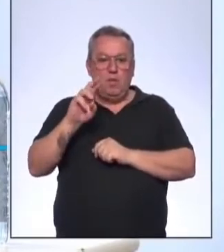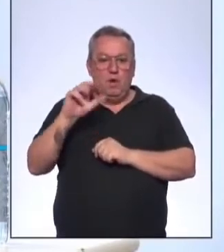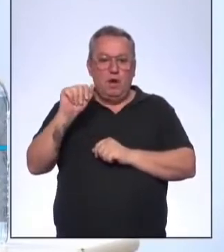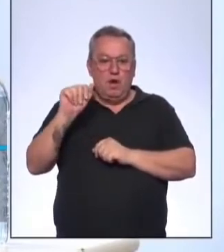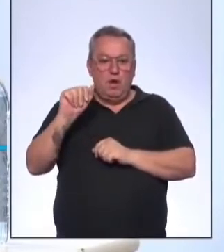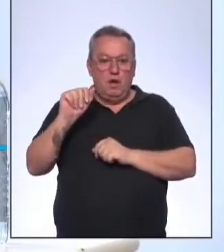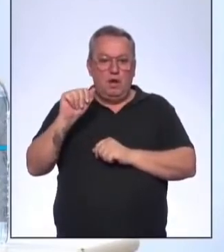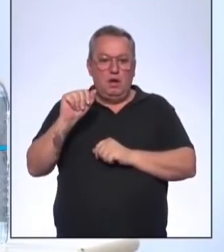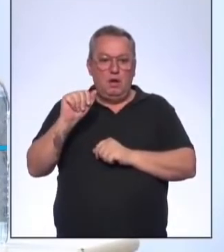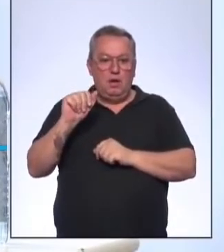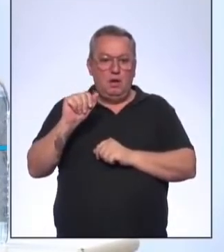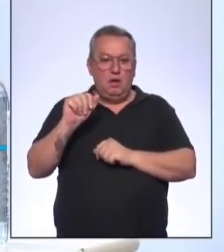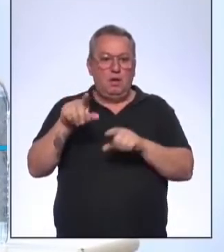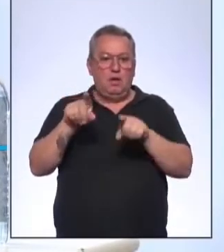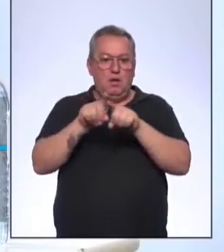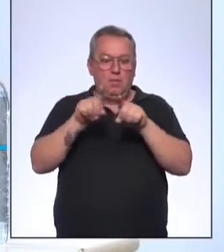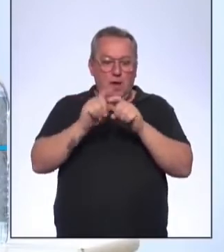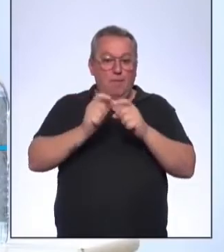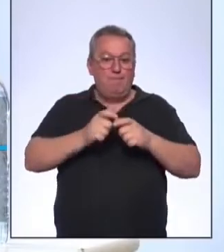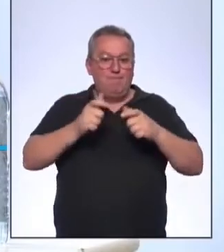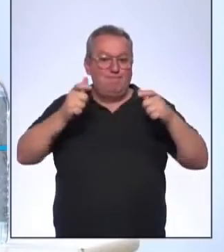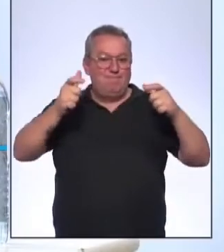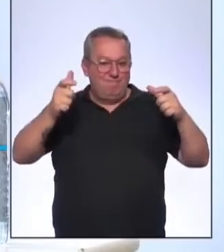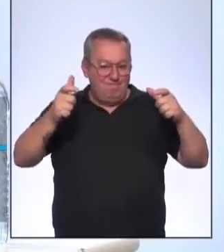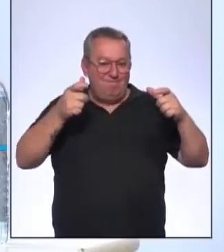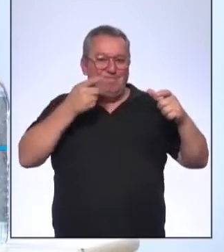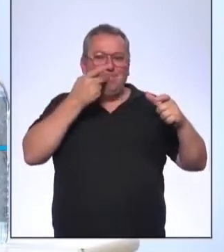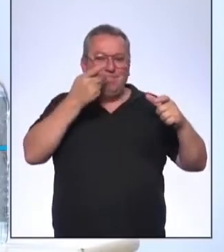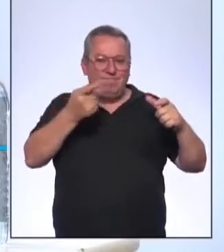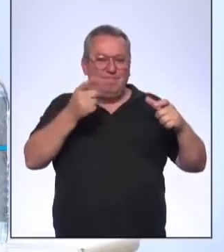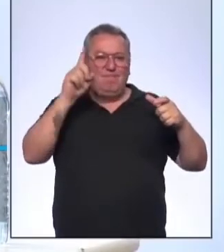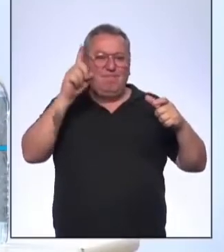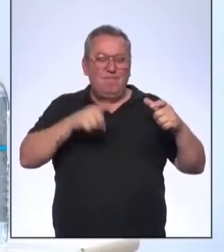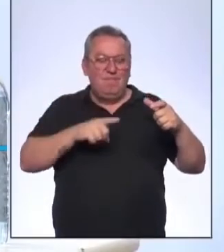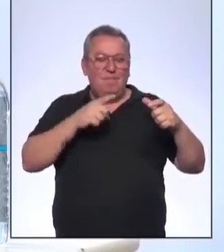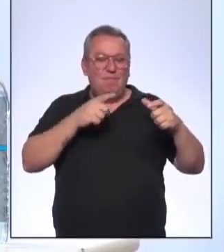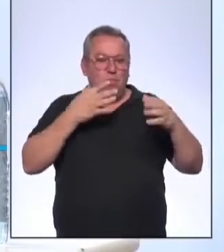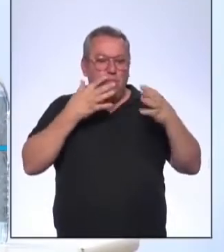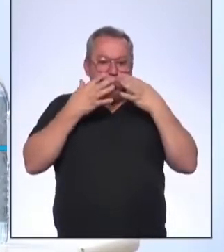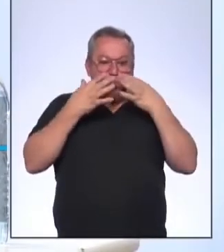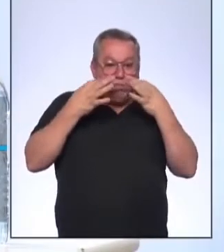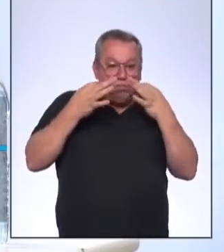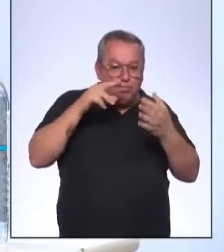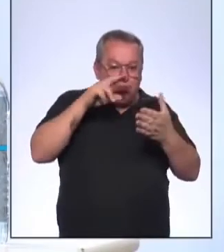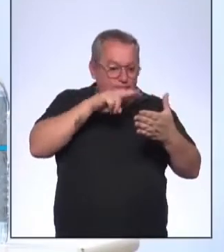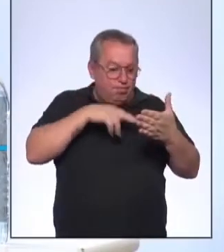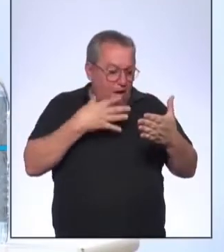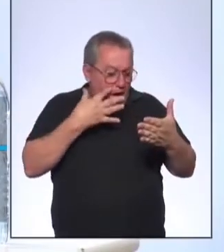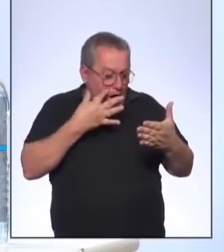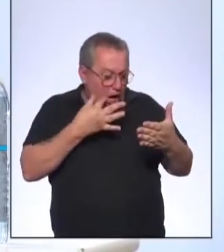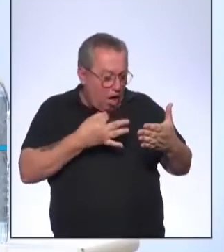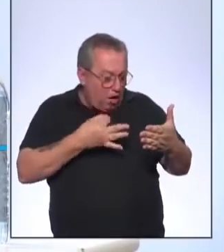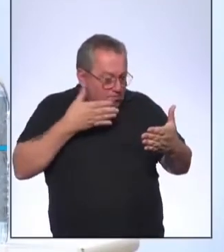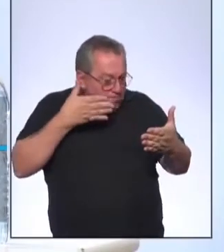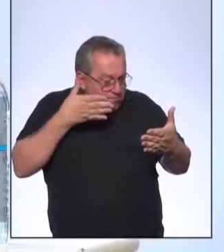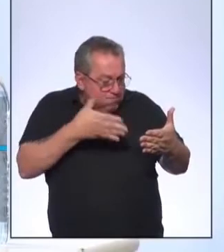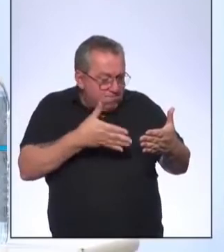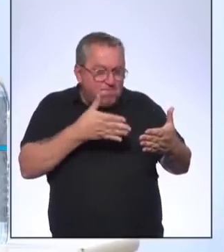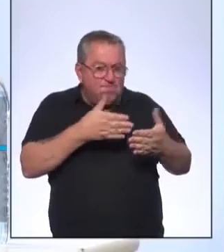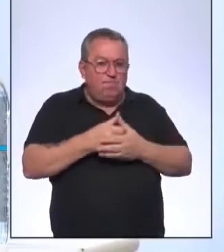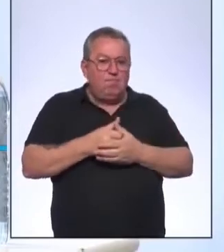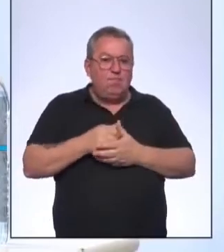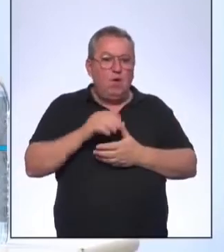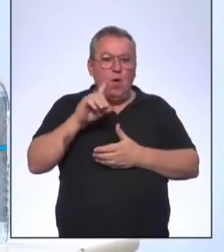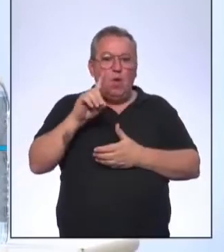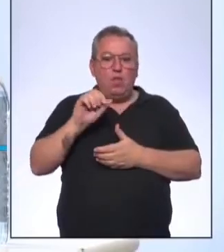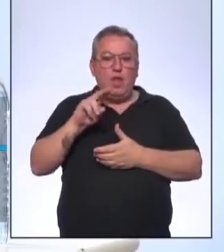isso e a teoria você falou né que era entreter o leitor se entretecem nome